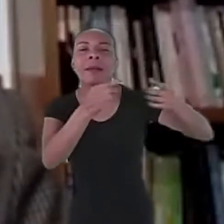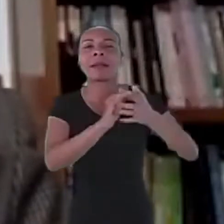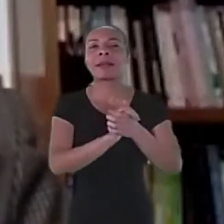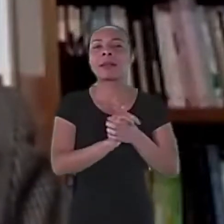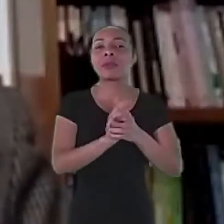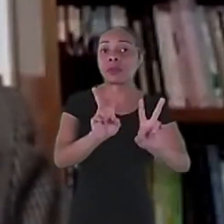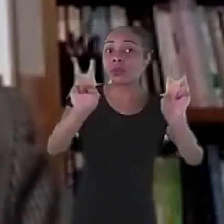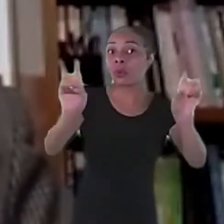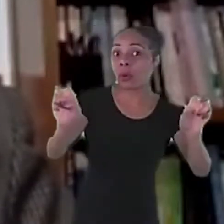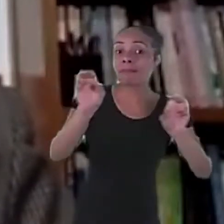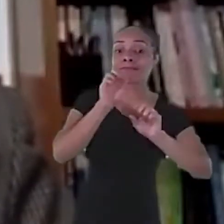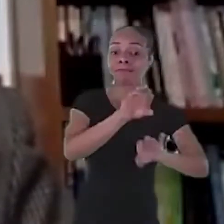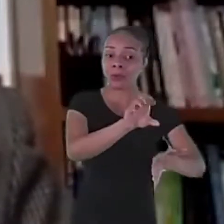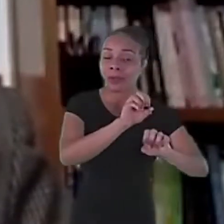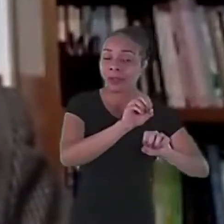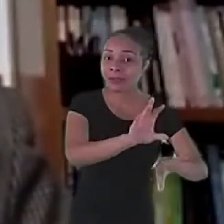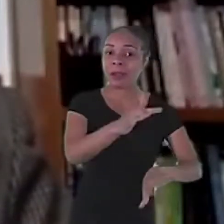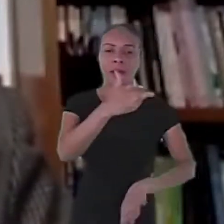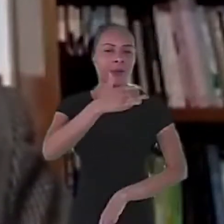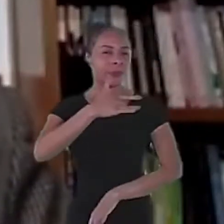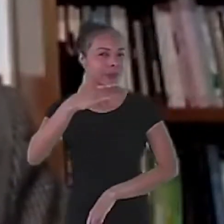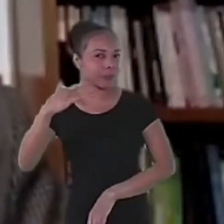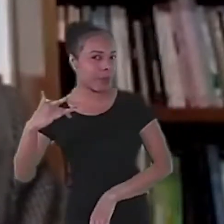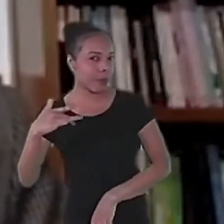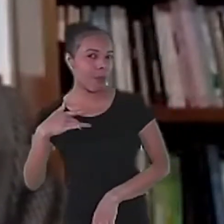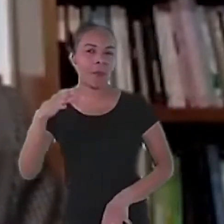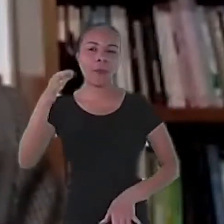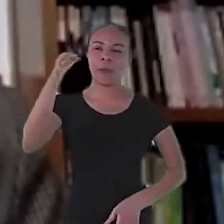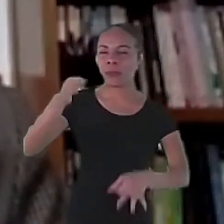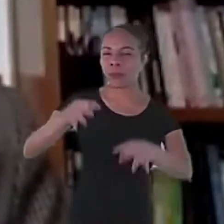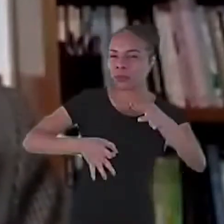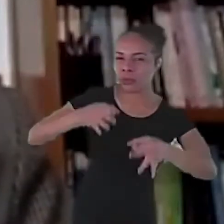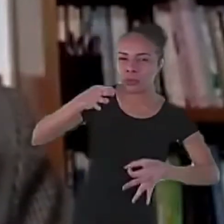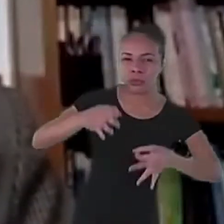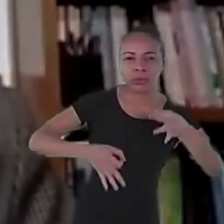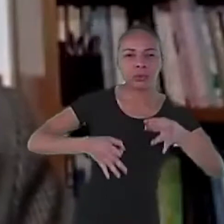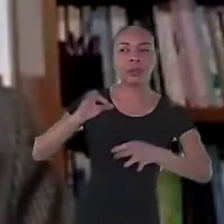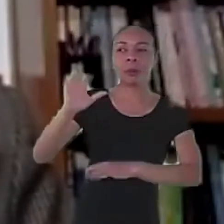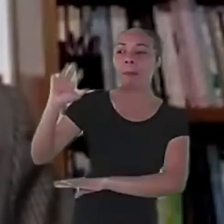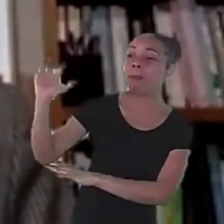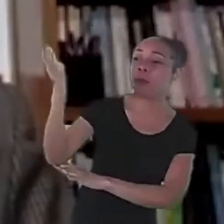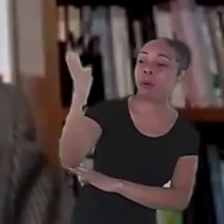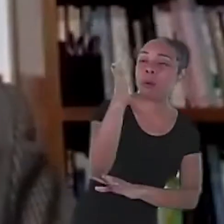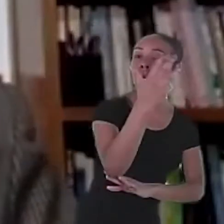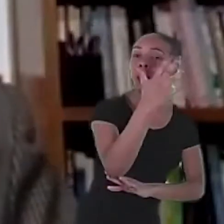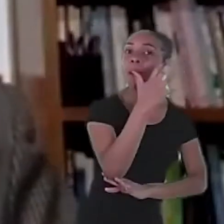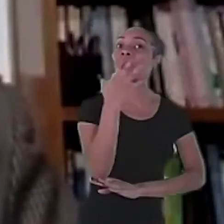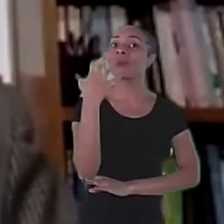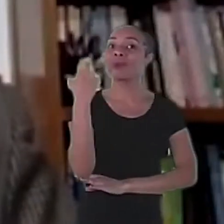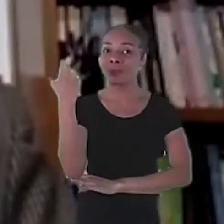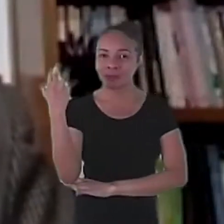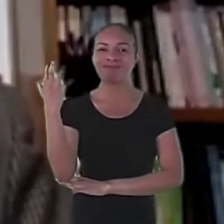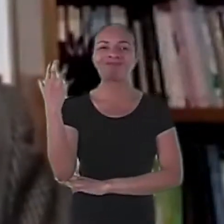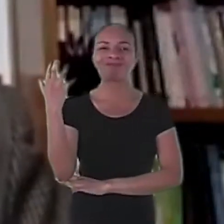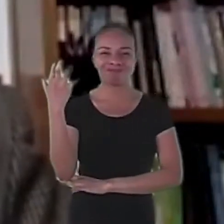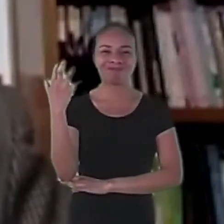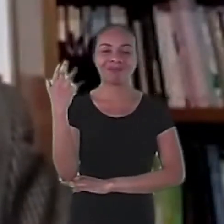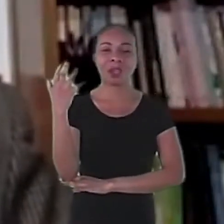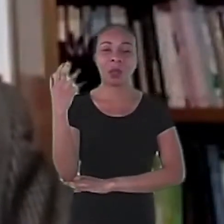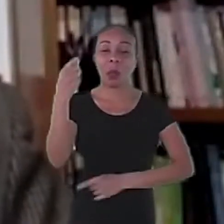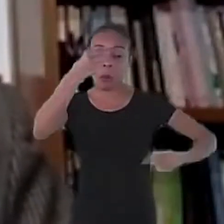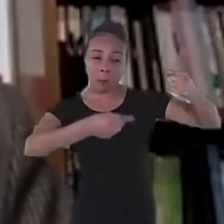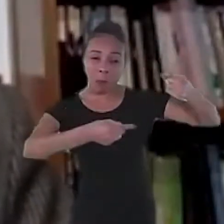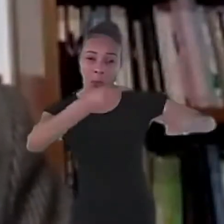saúde, a justiça, o meio ambiente, o regime